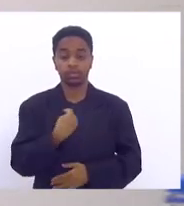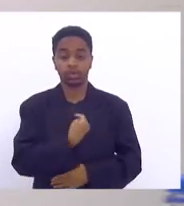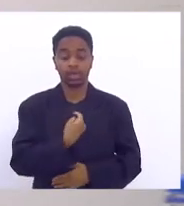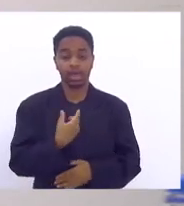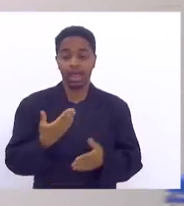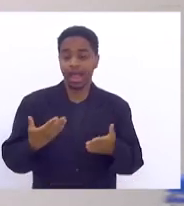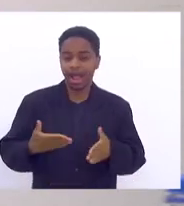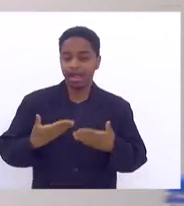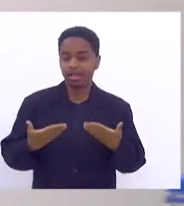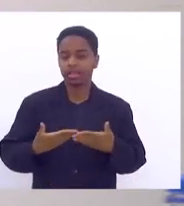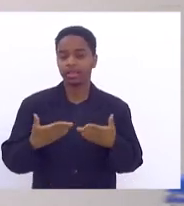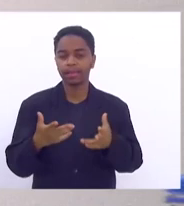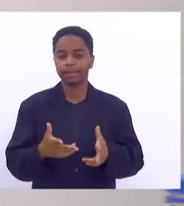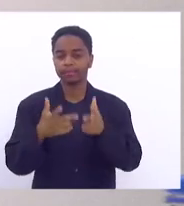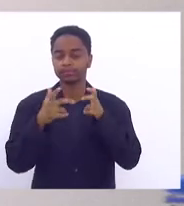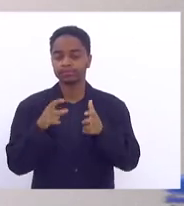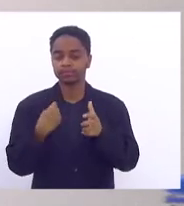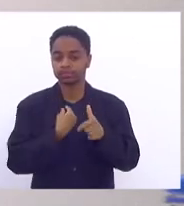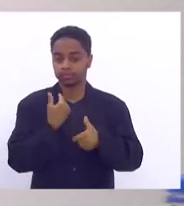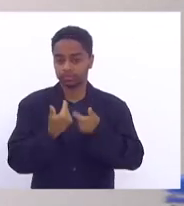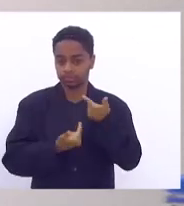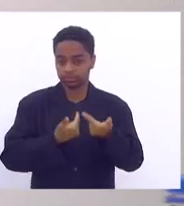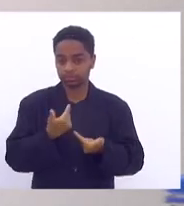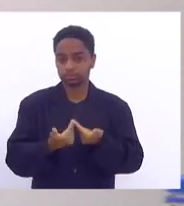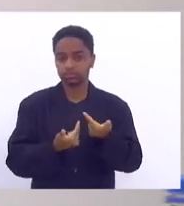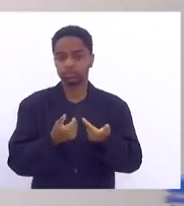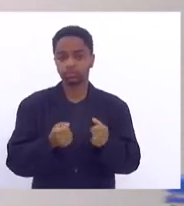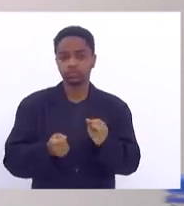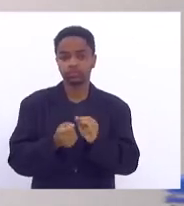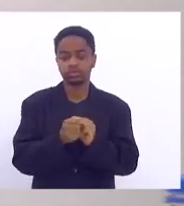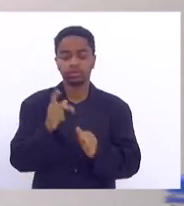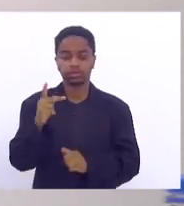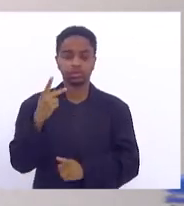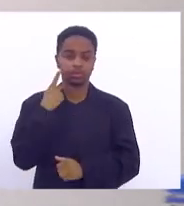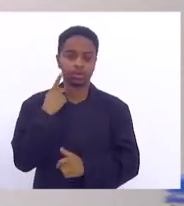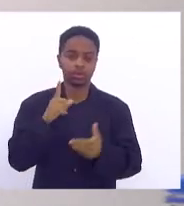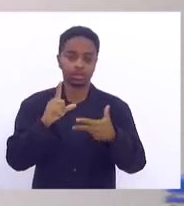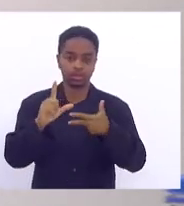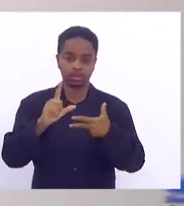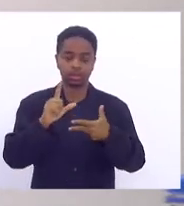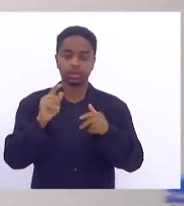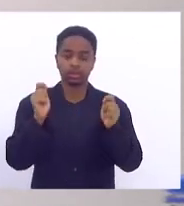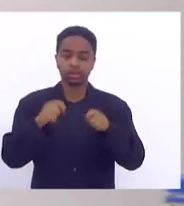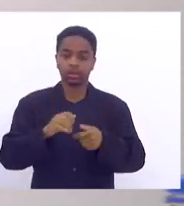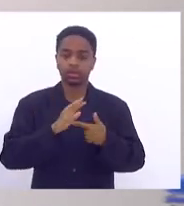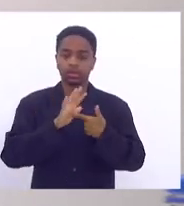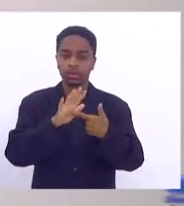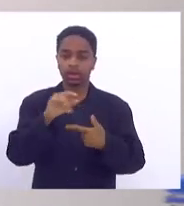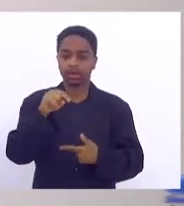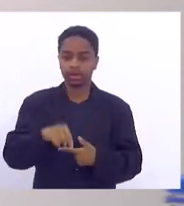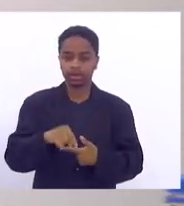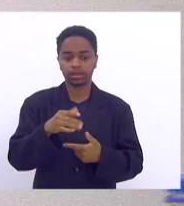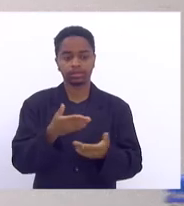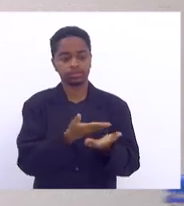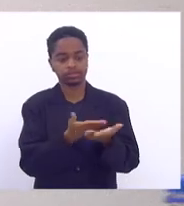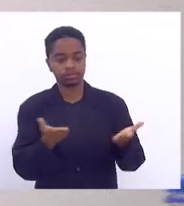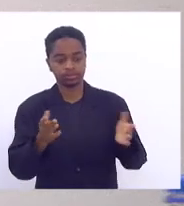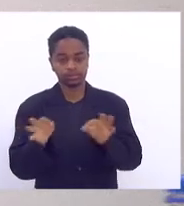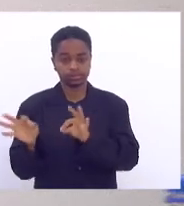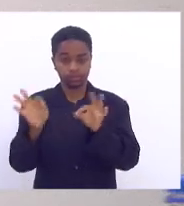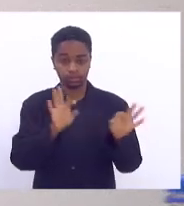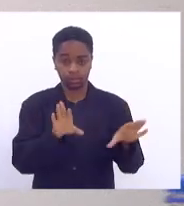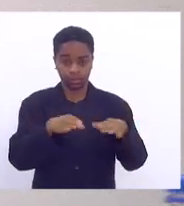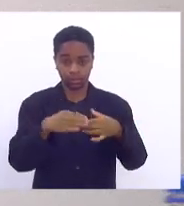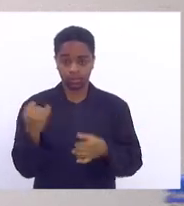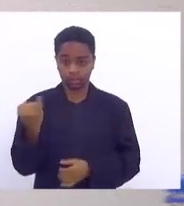de saber que o trabalho realizado pela procuradoria Legislativa Pode ser aqui apresentado para um público tão importante e com